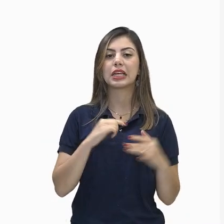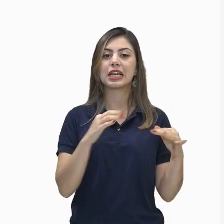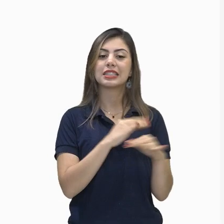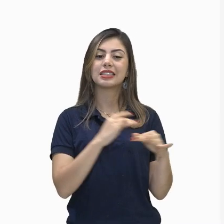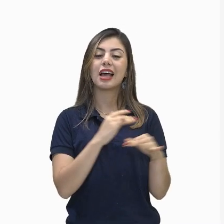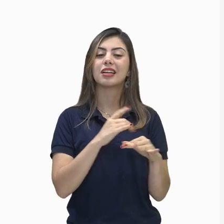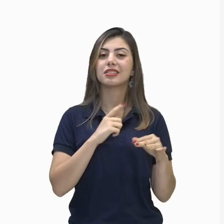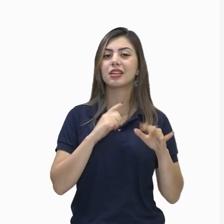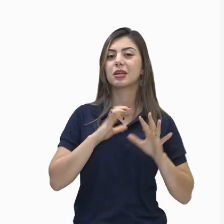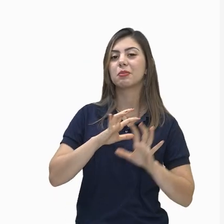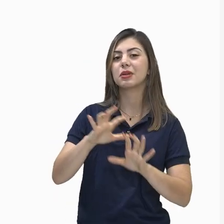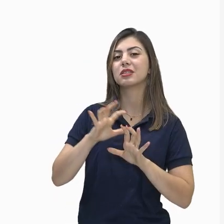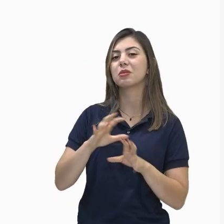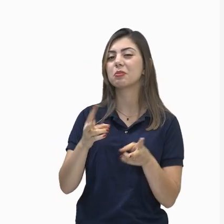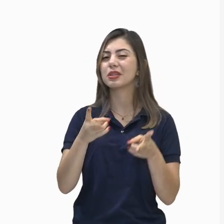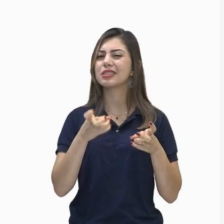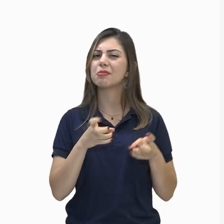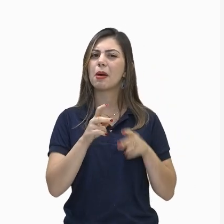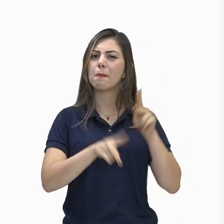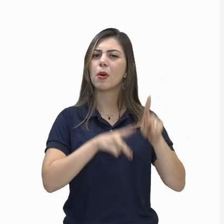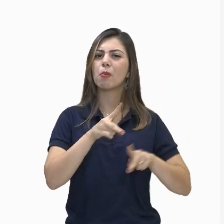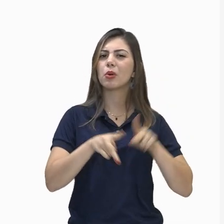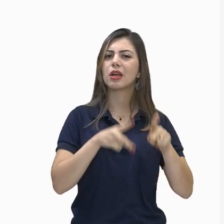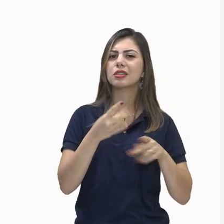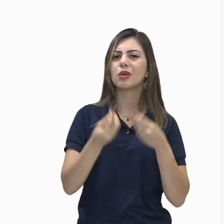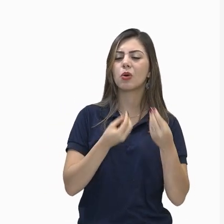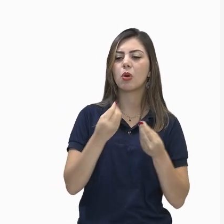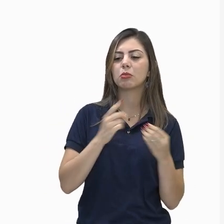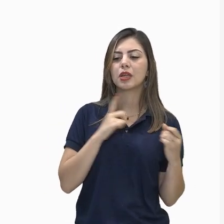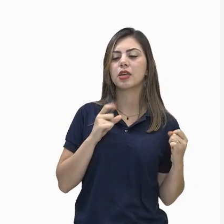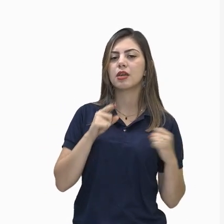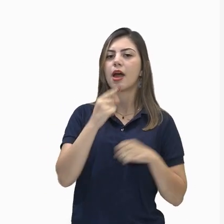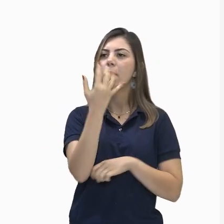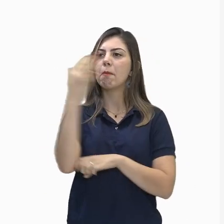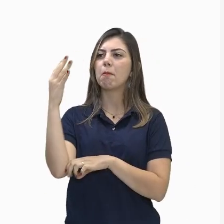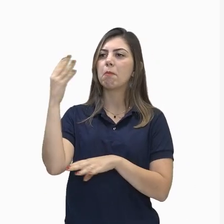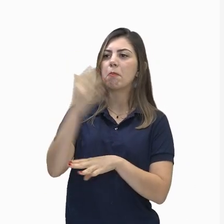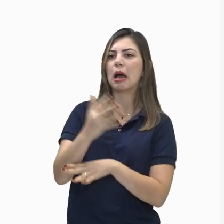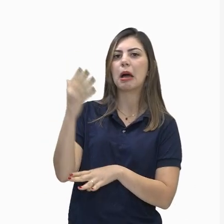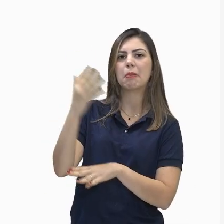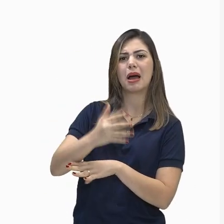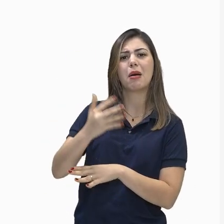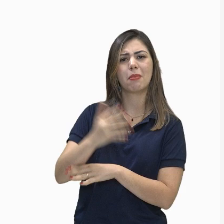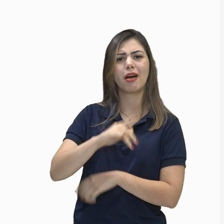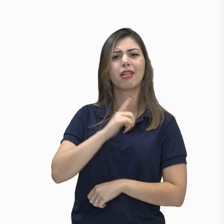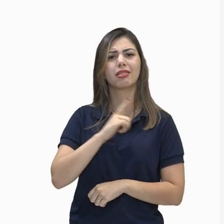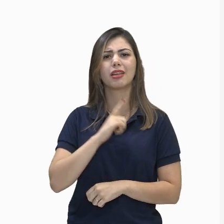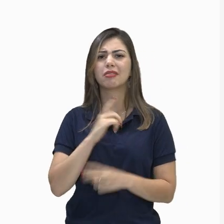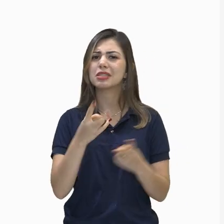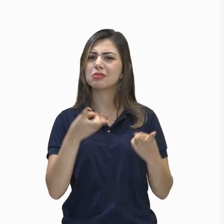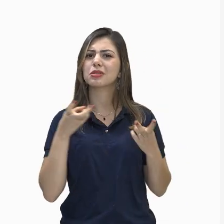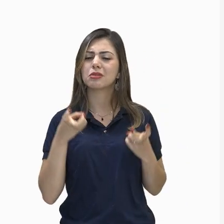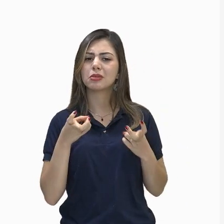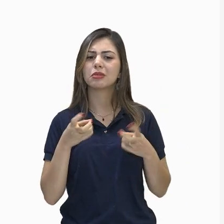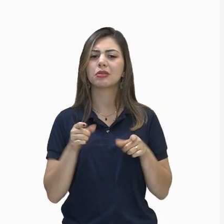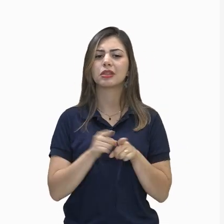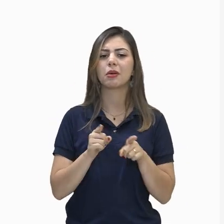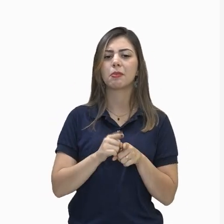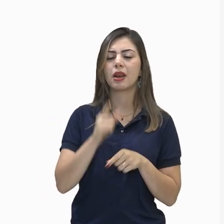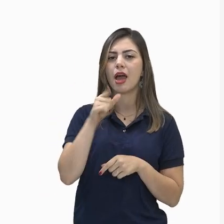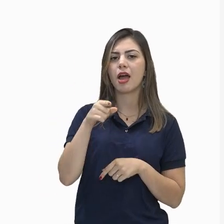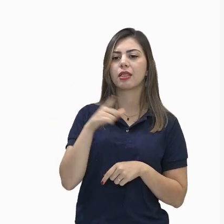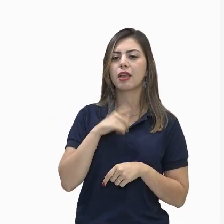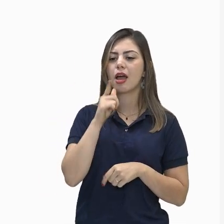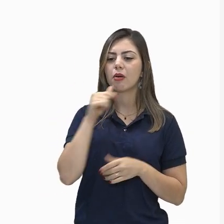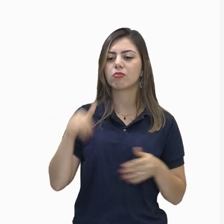vocês verificaram que cada vez mais a população, a ocupação urbana está indo em direção a essas áreas de vegetação, a poluição do